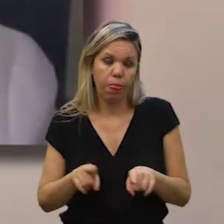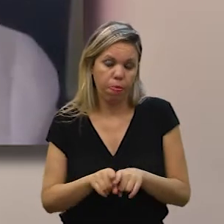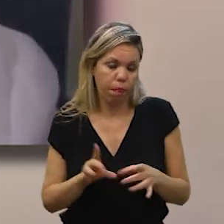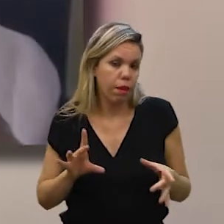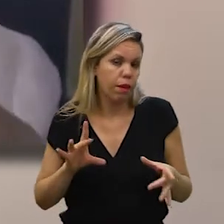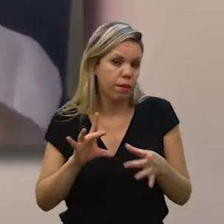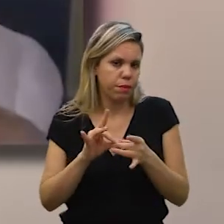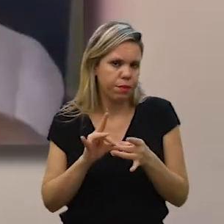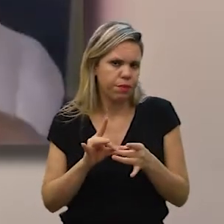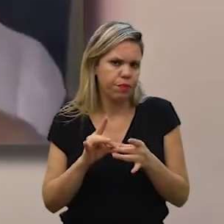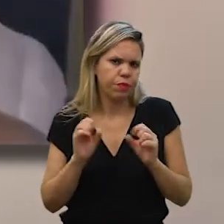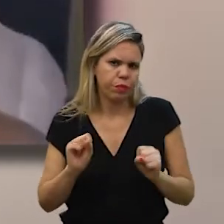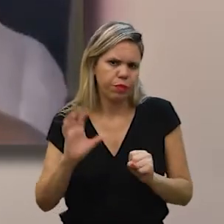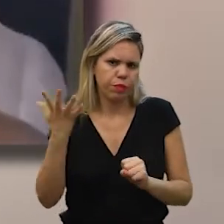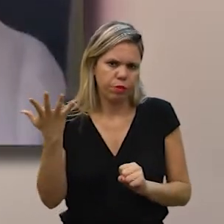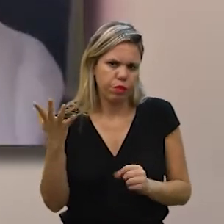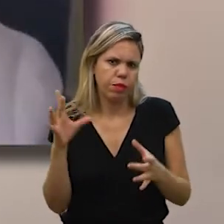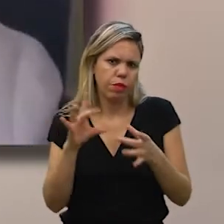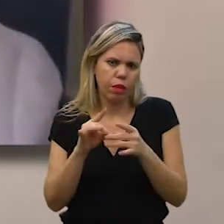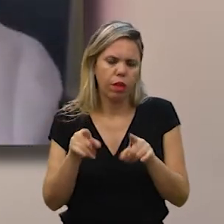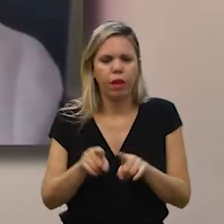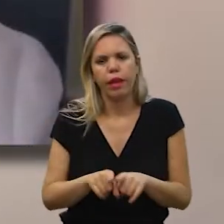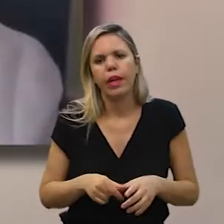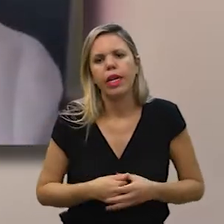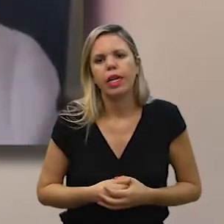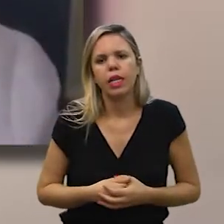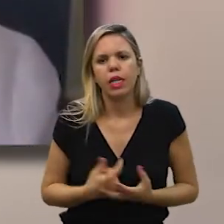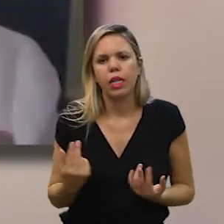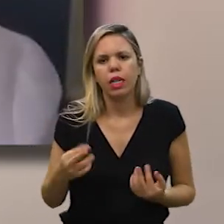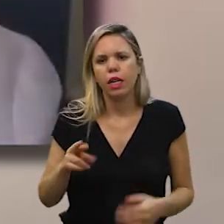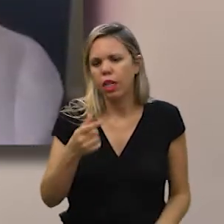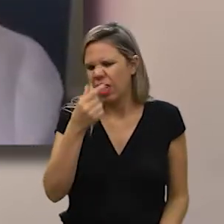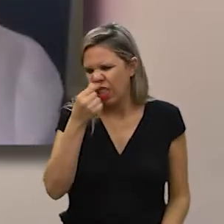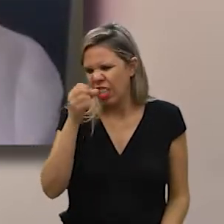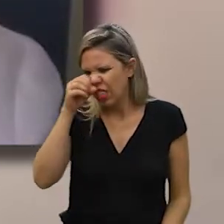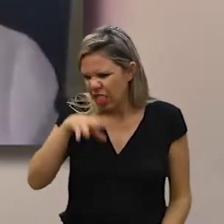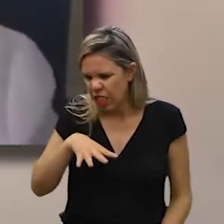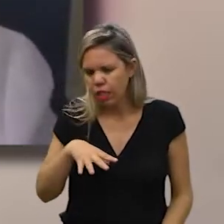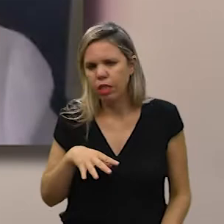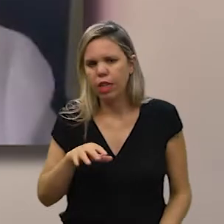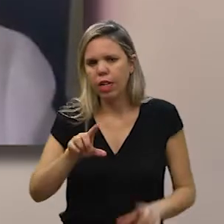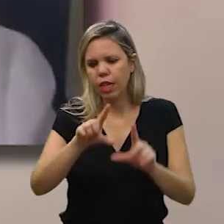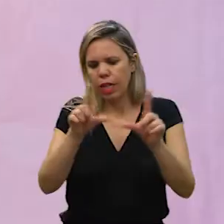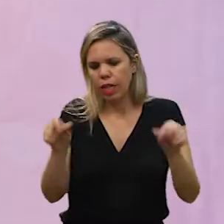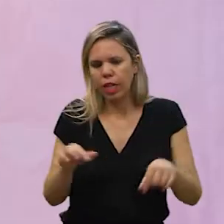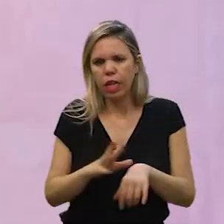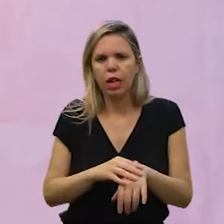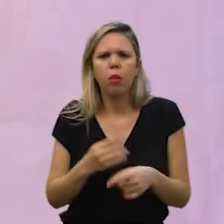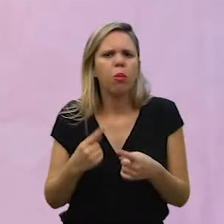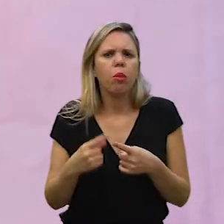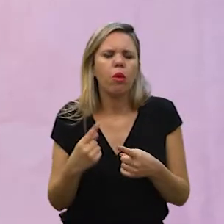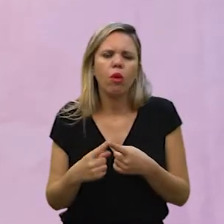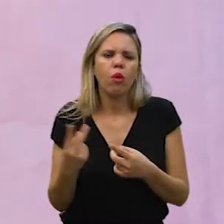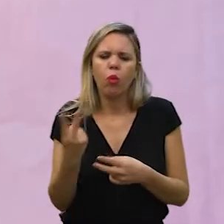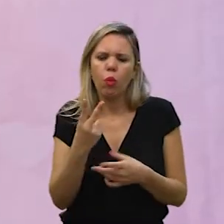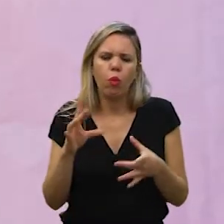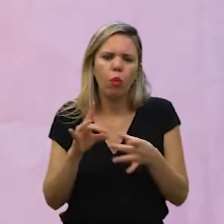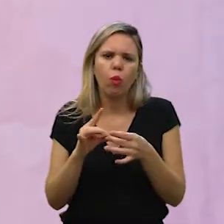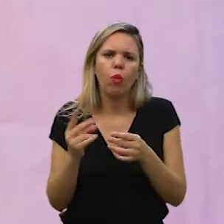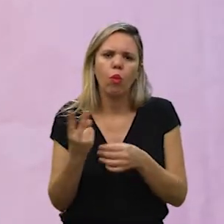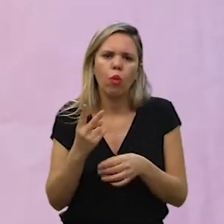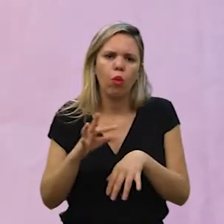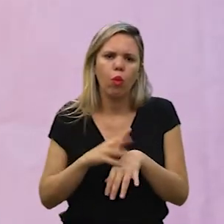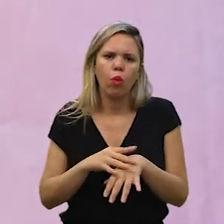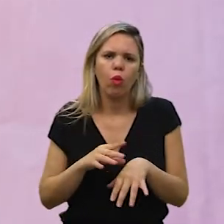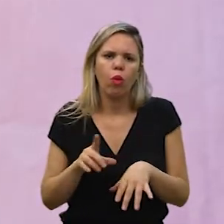doenças associadas ou que podem vir associadas também, como a rinite ou a asma. Por que, doutor, dessa